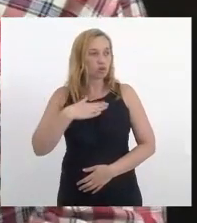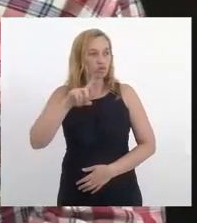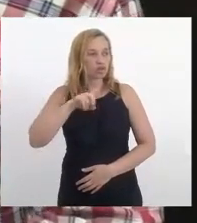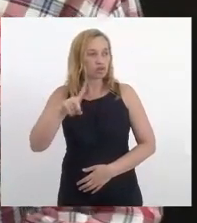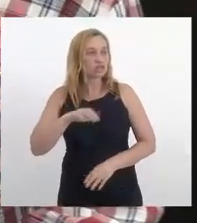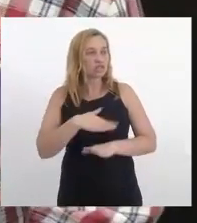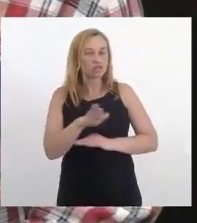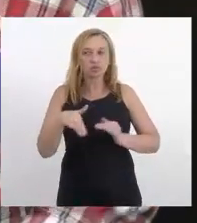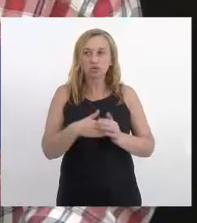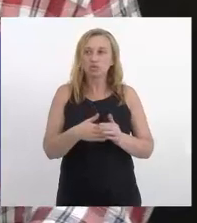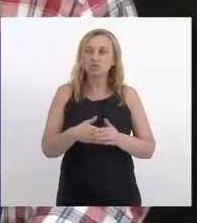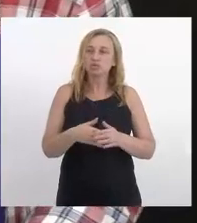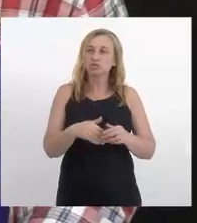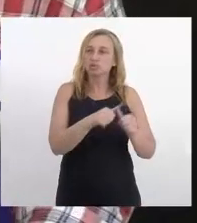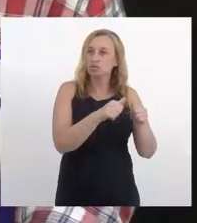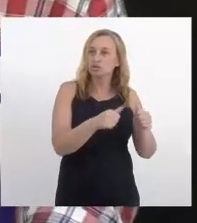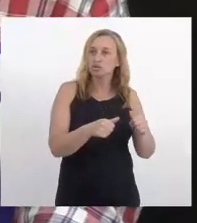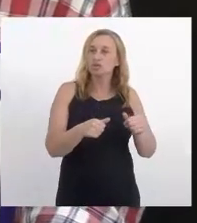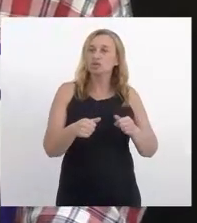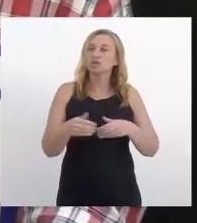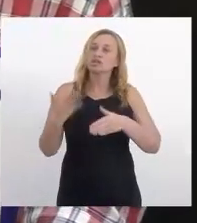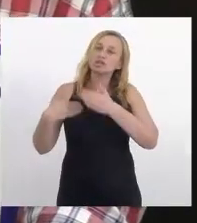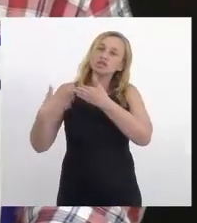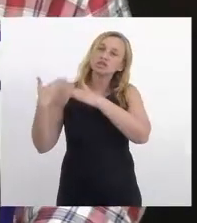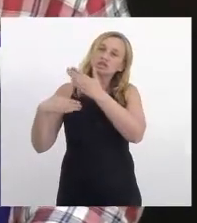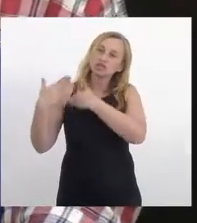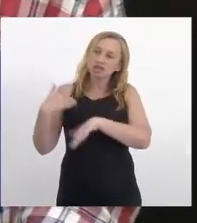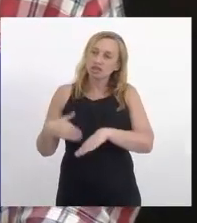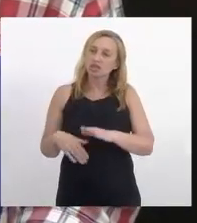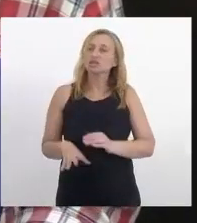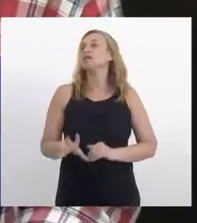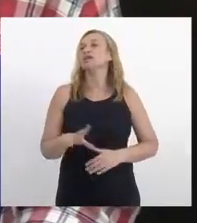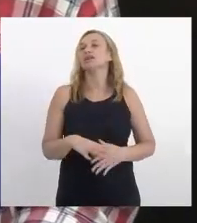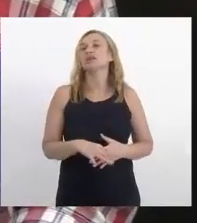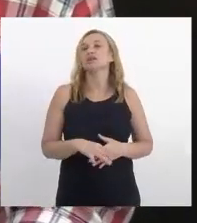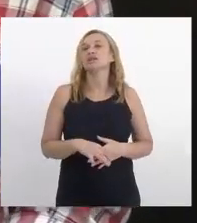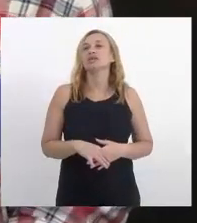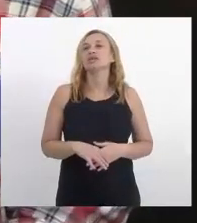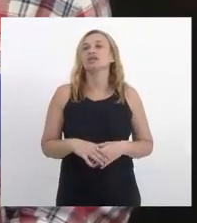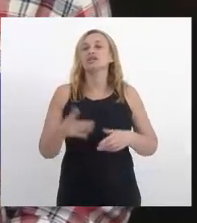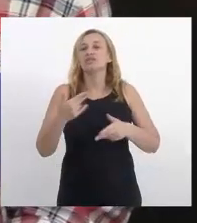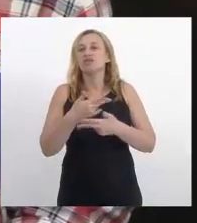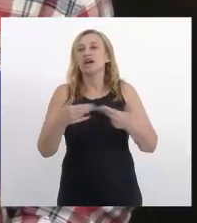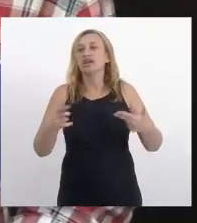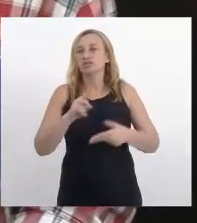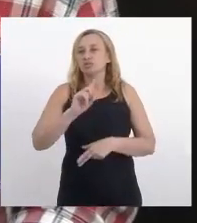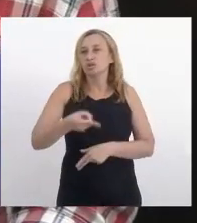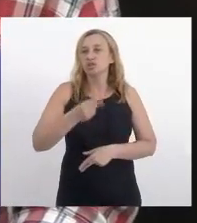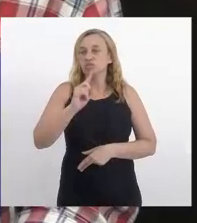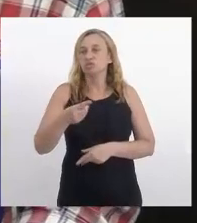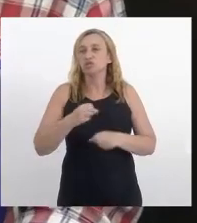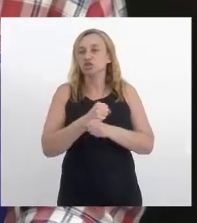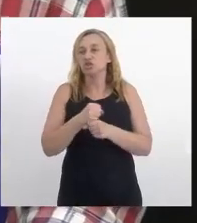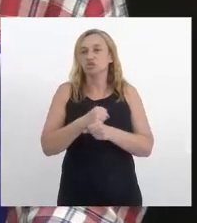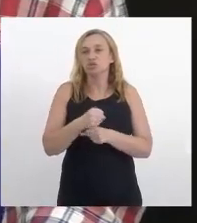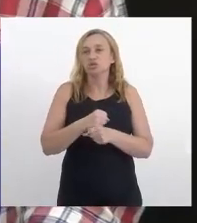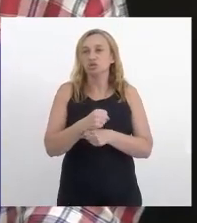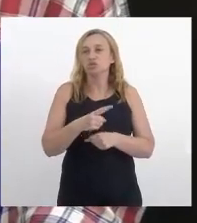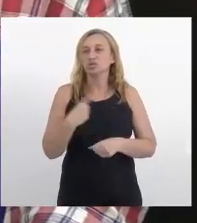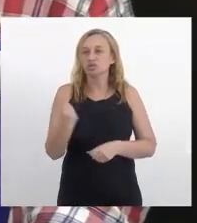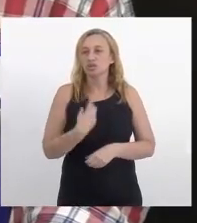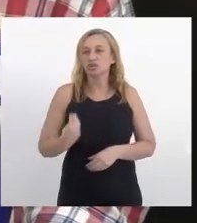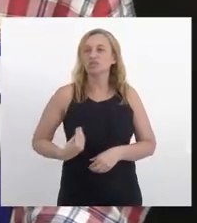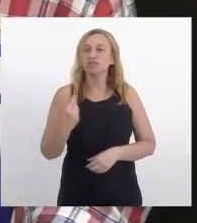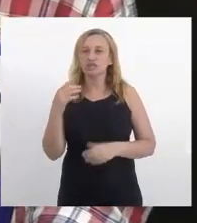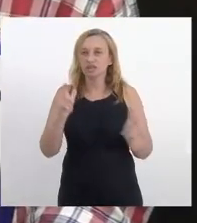todos os ancestrais das religiões africanas que nos antecederam há milhões de anos para que nós